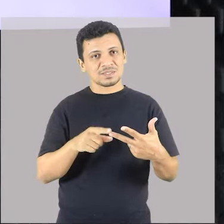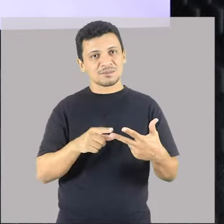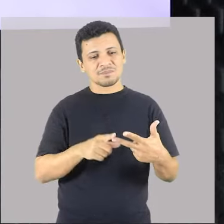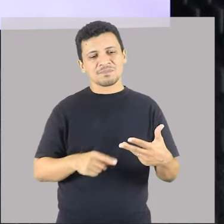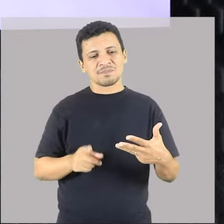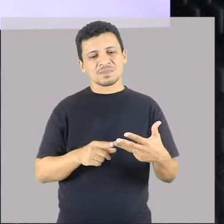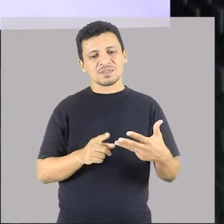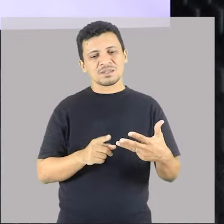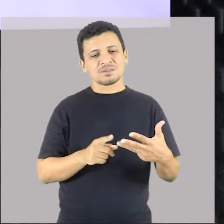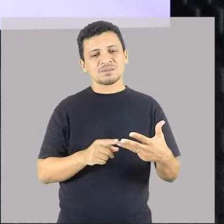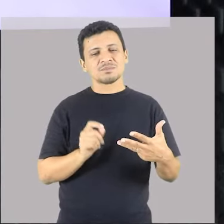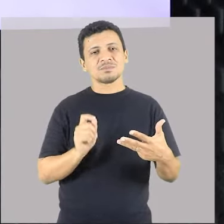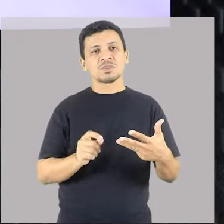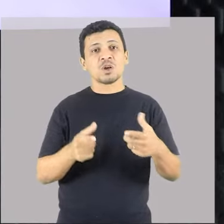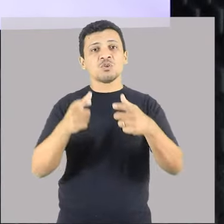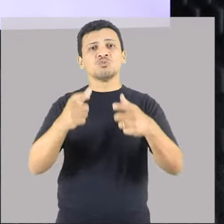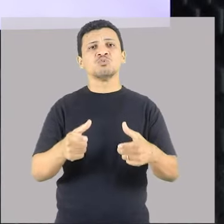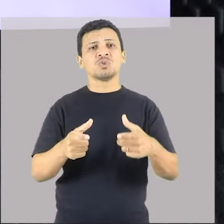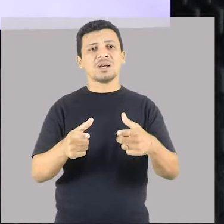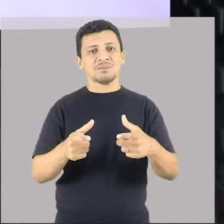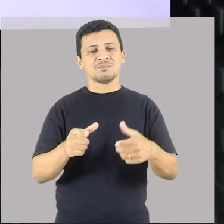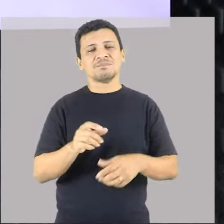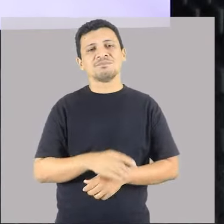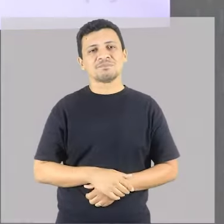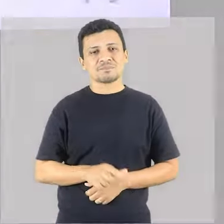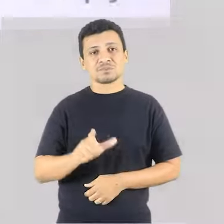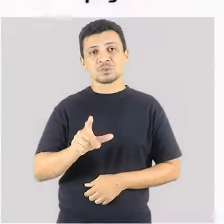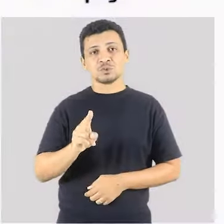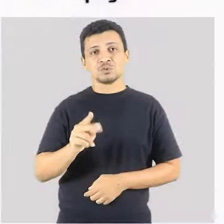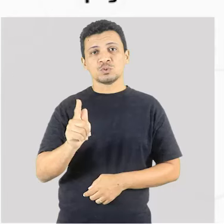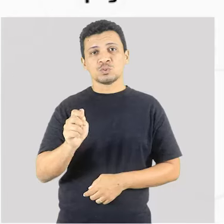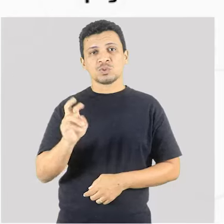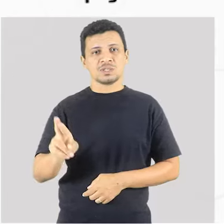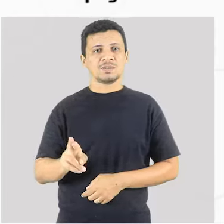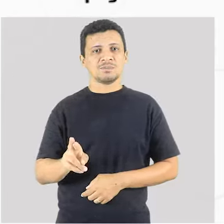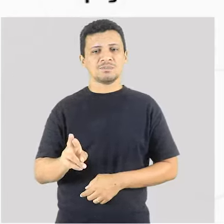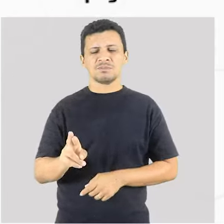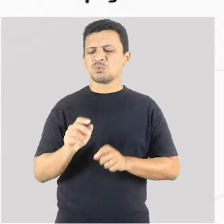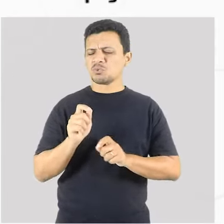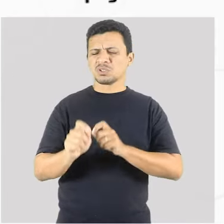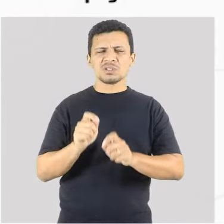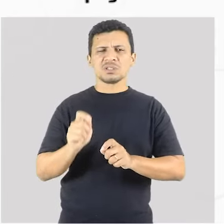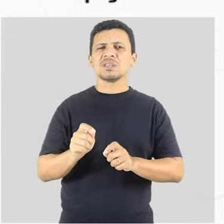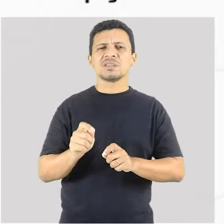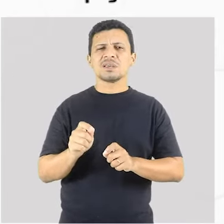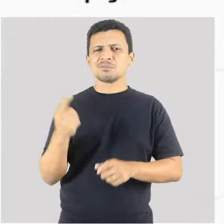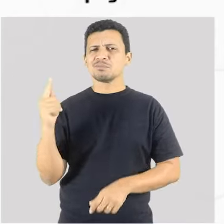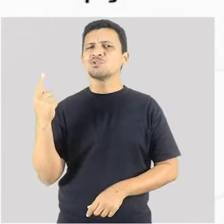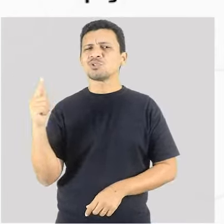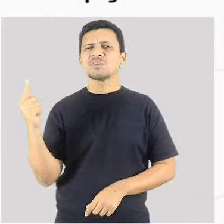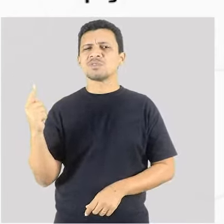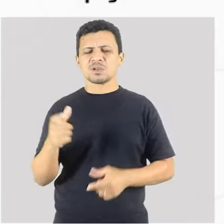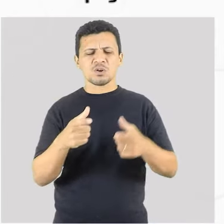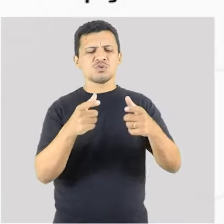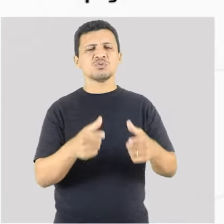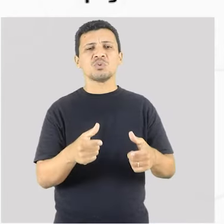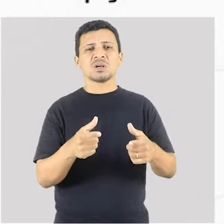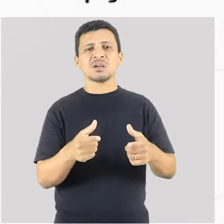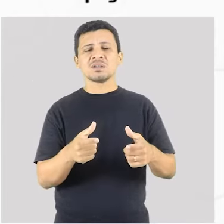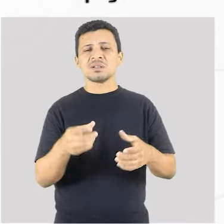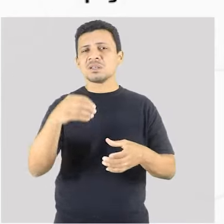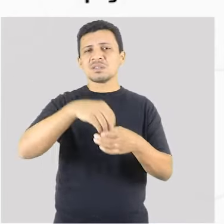conceitos agora falando sobre lugar Tá o que que é o lugar Marcos para a geografia o que que é o lugar